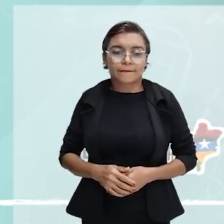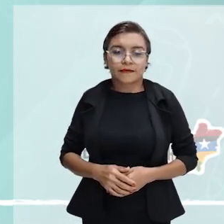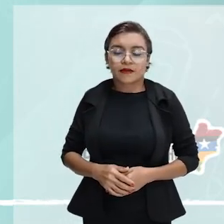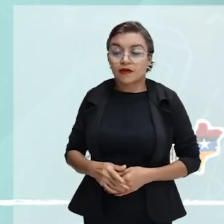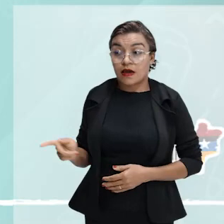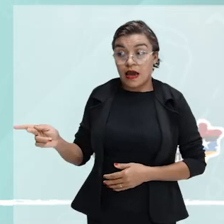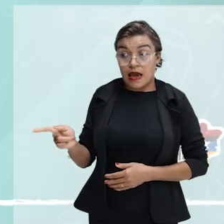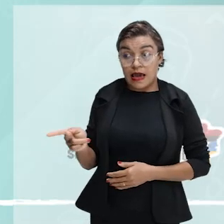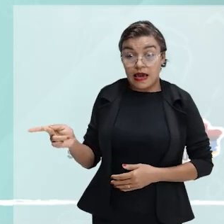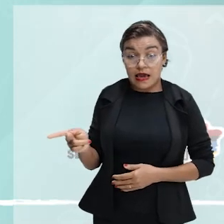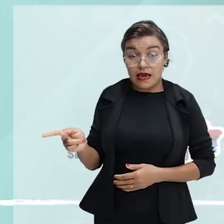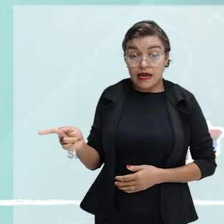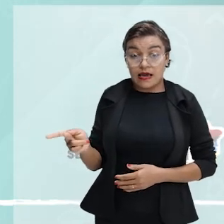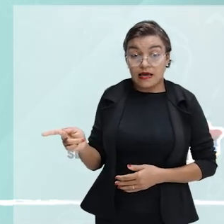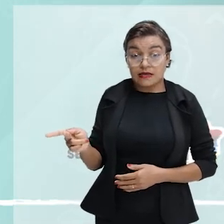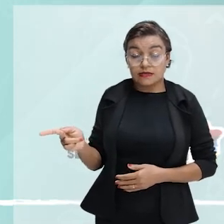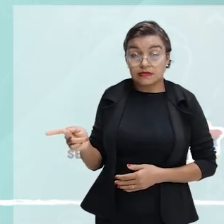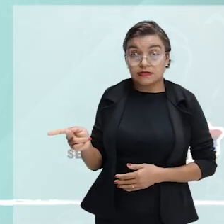os estudantes